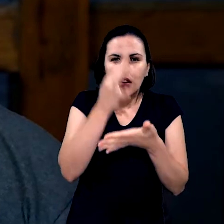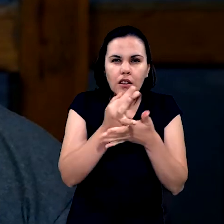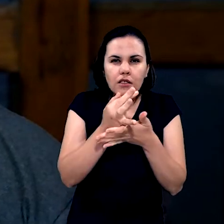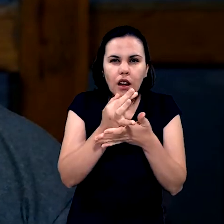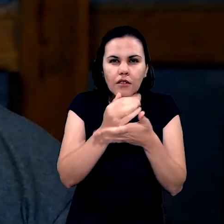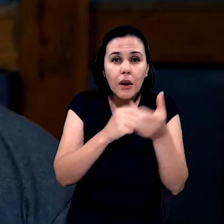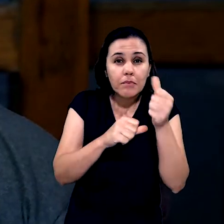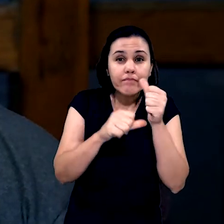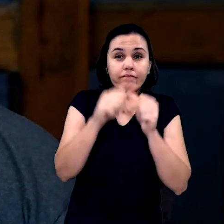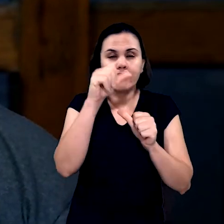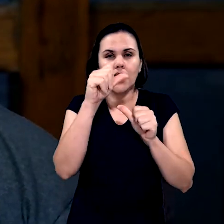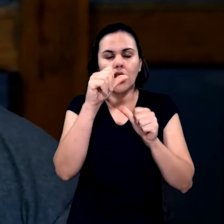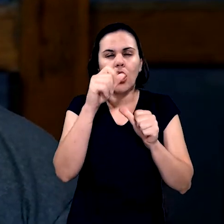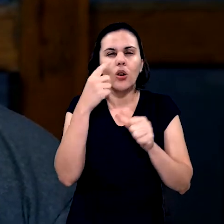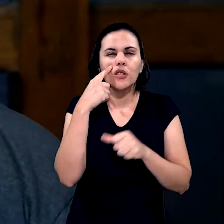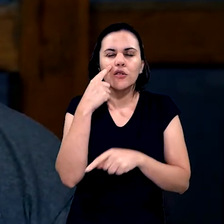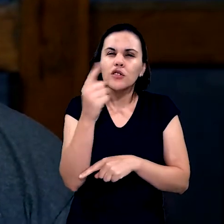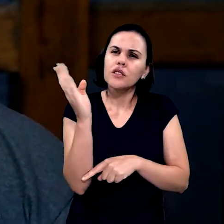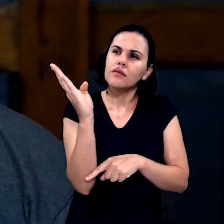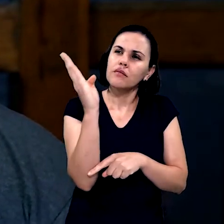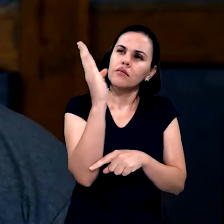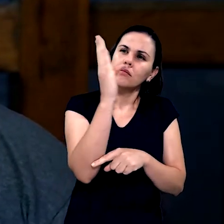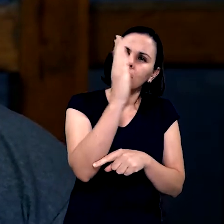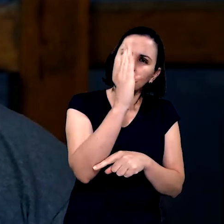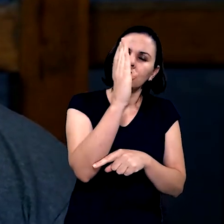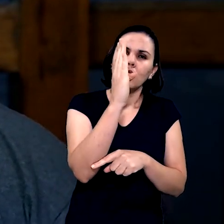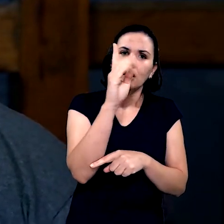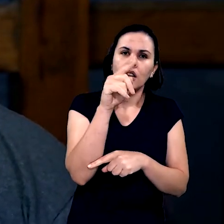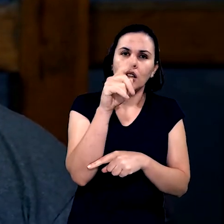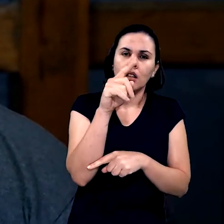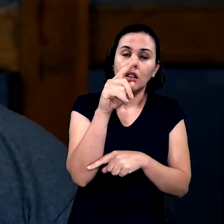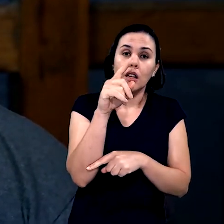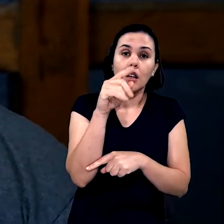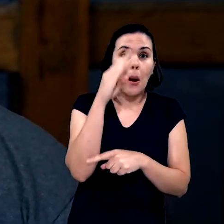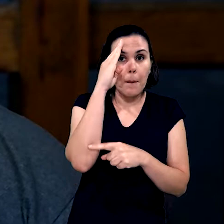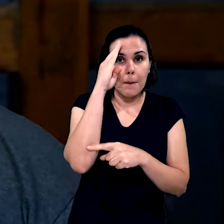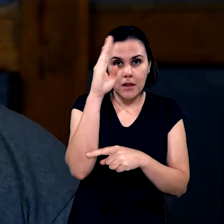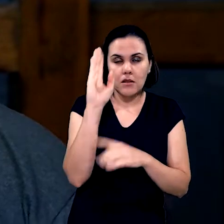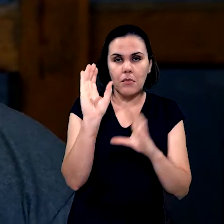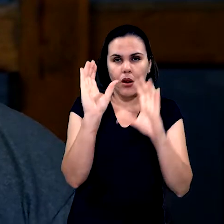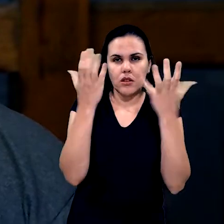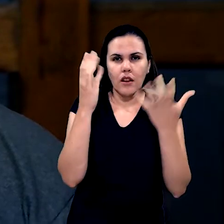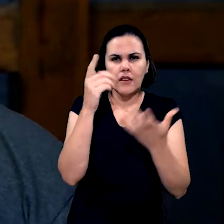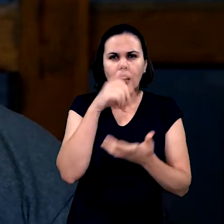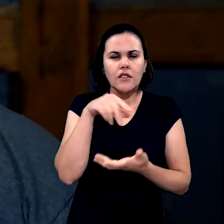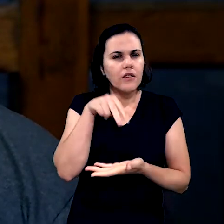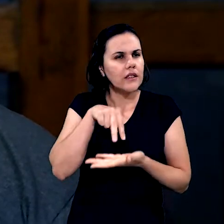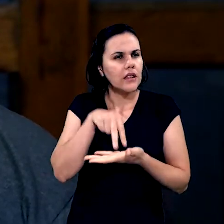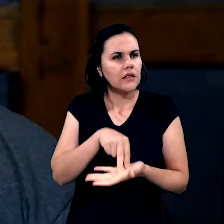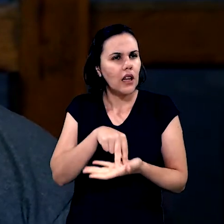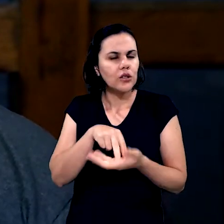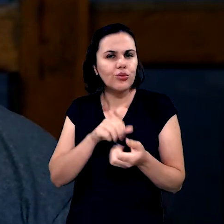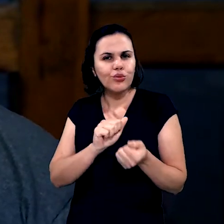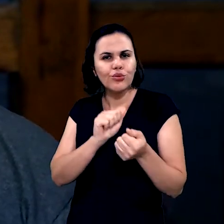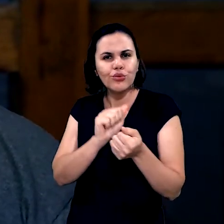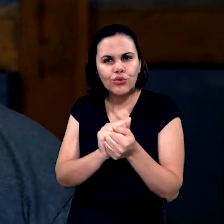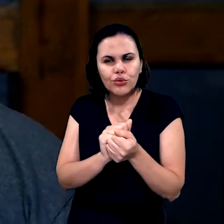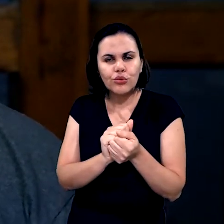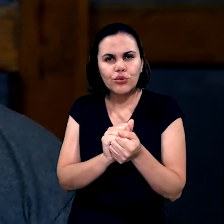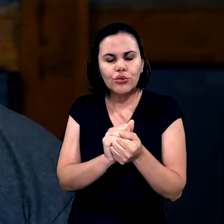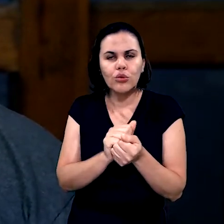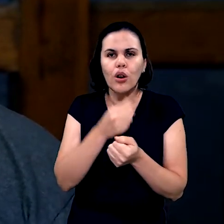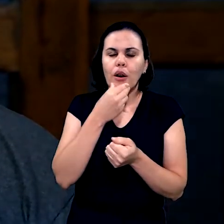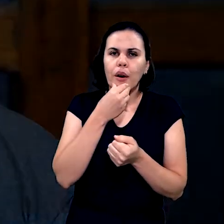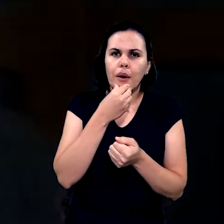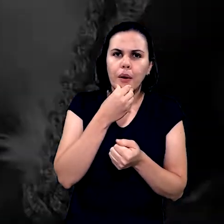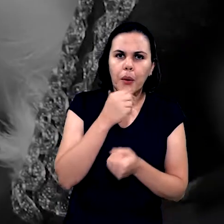você participa da erguida do mastro, que é o ponto alto da festa, e você está ali naquela solenidade,